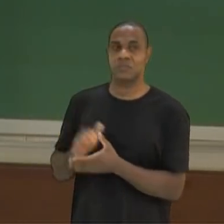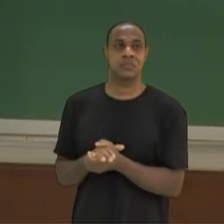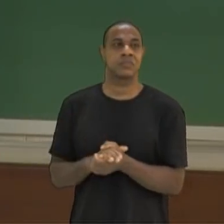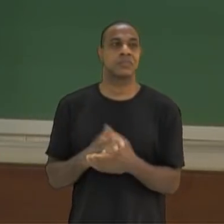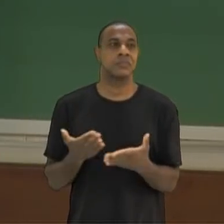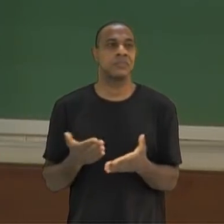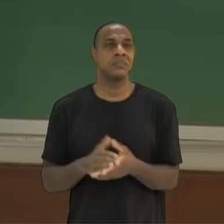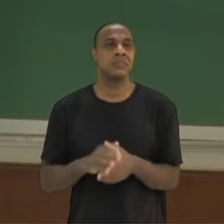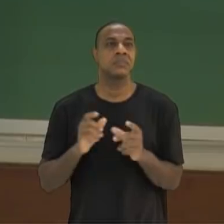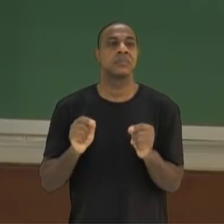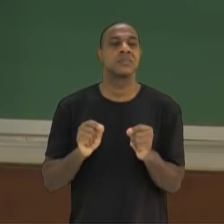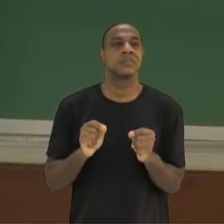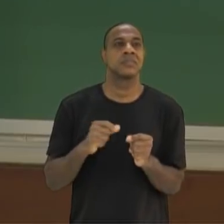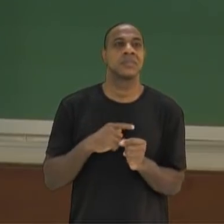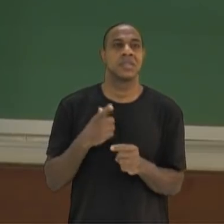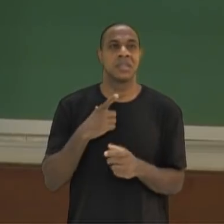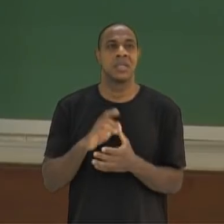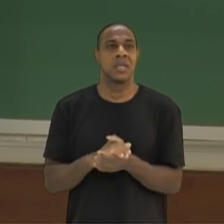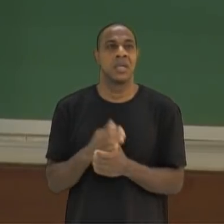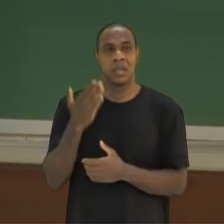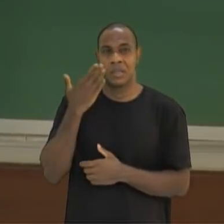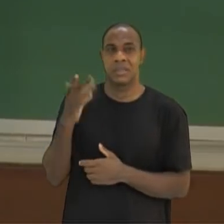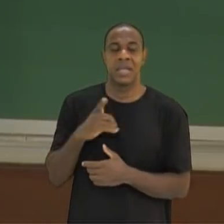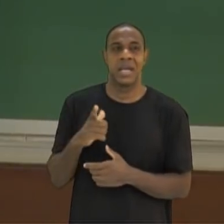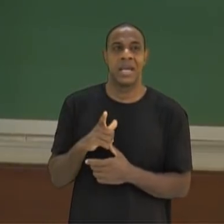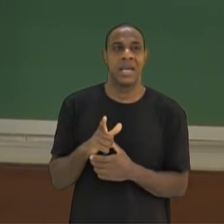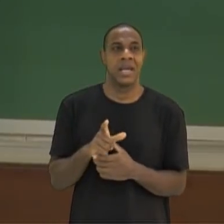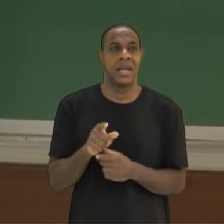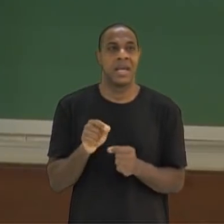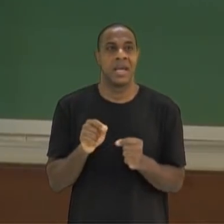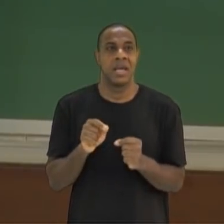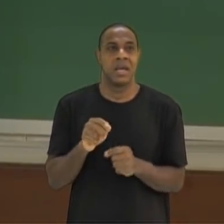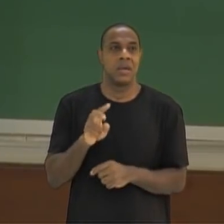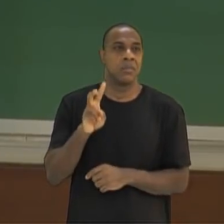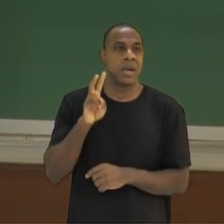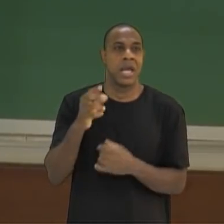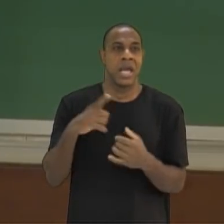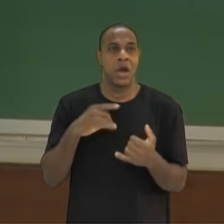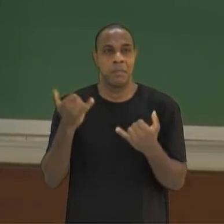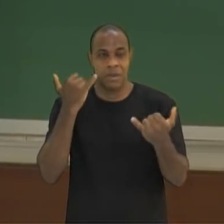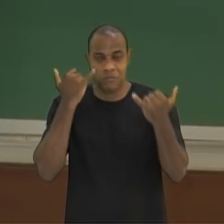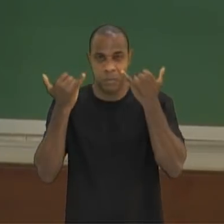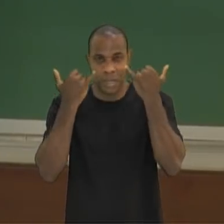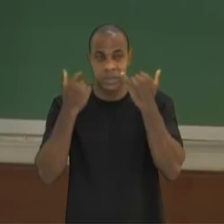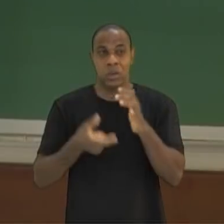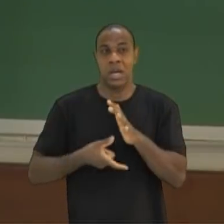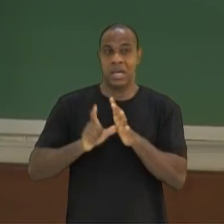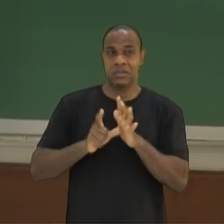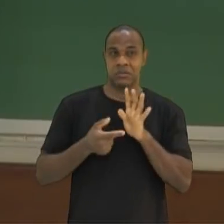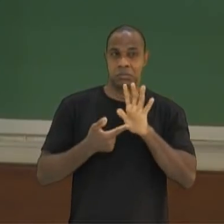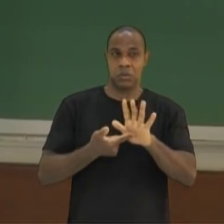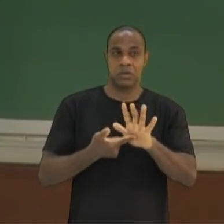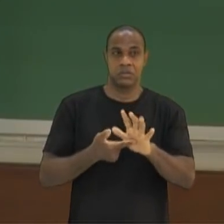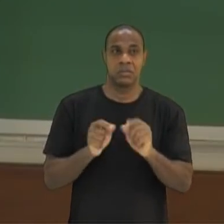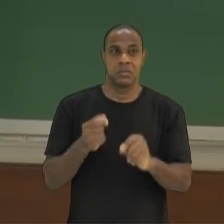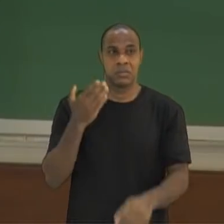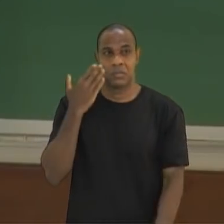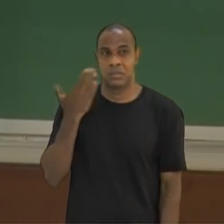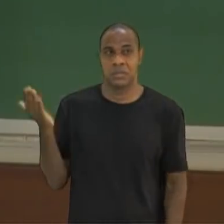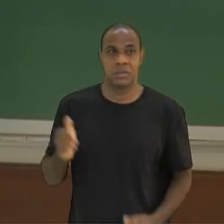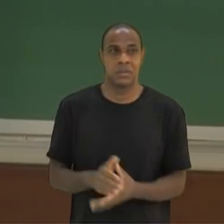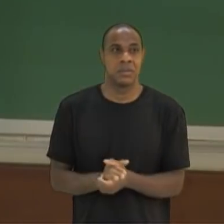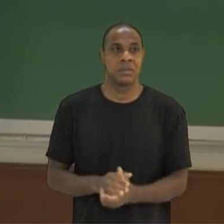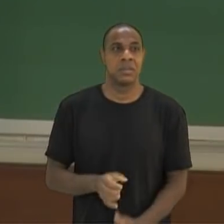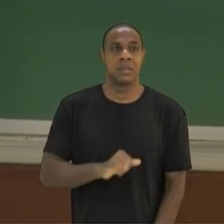gente antecede uma informação, traz ali antes do tempo, certo? Então, a gente tem aqui